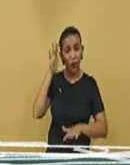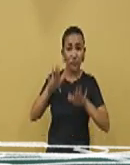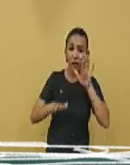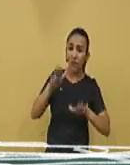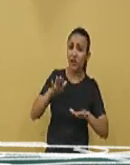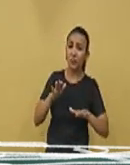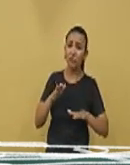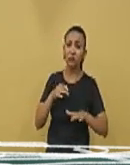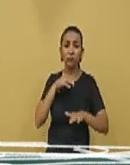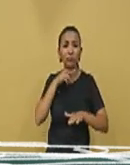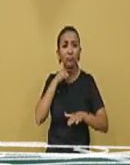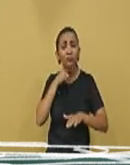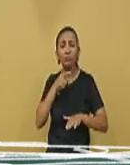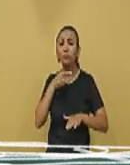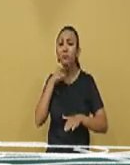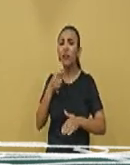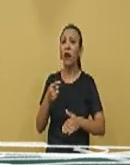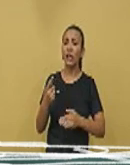dentro